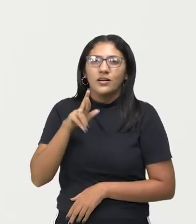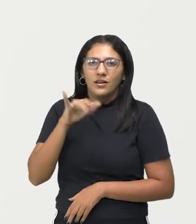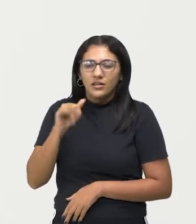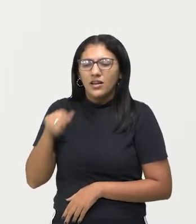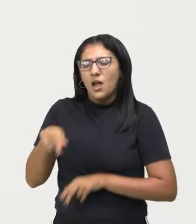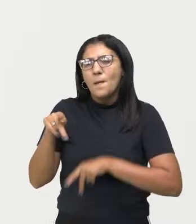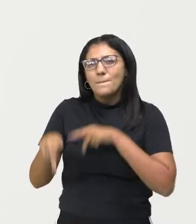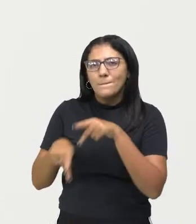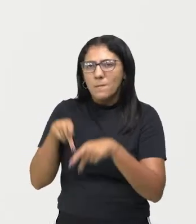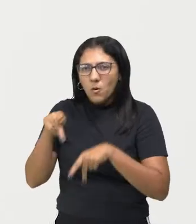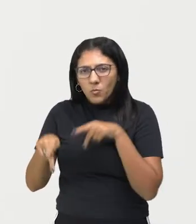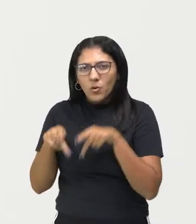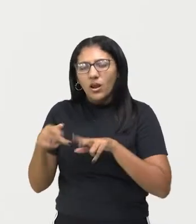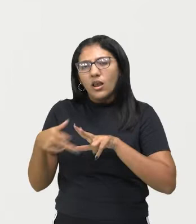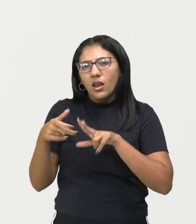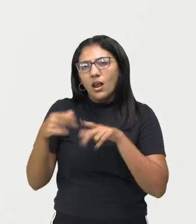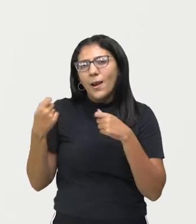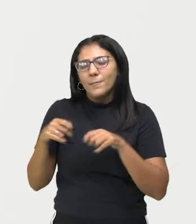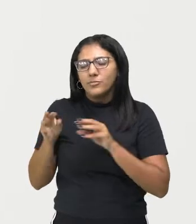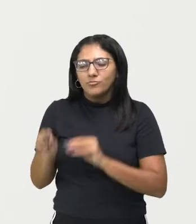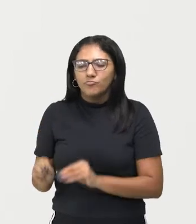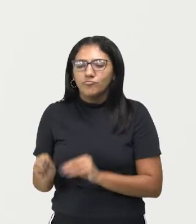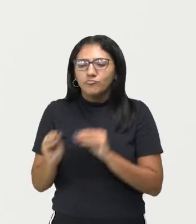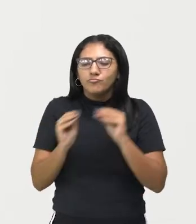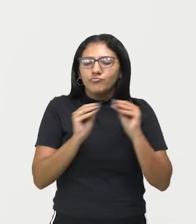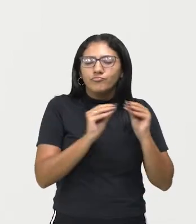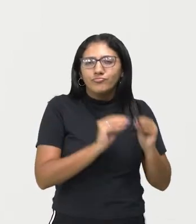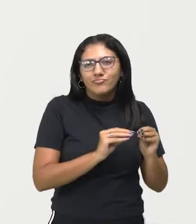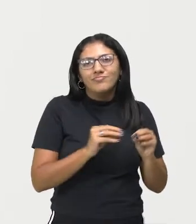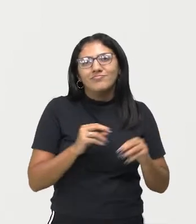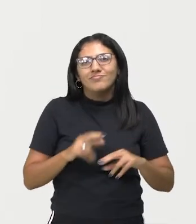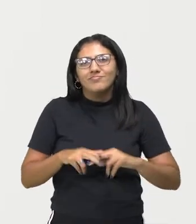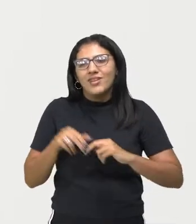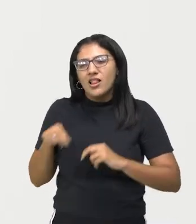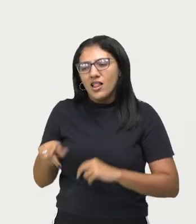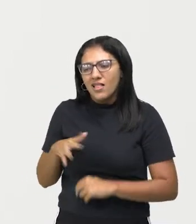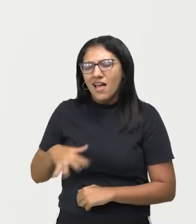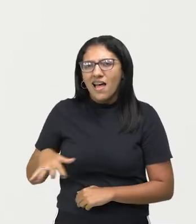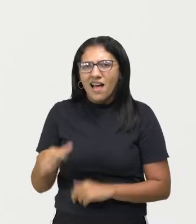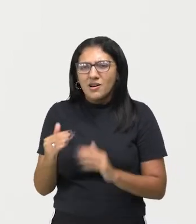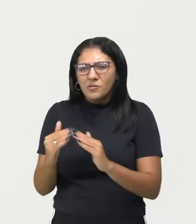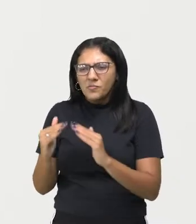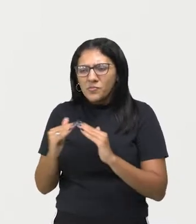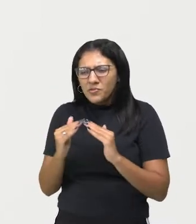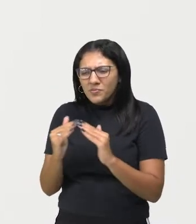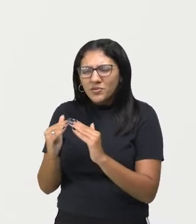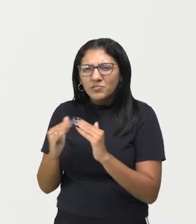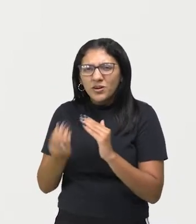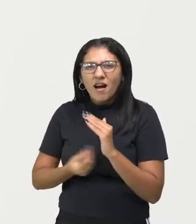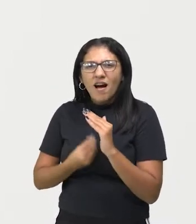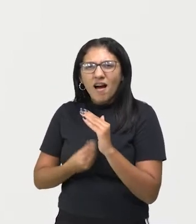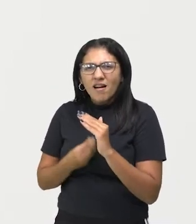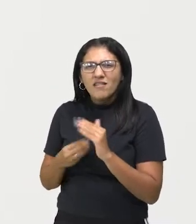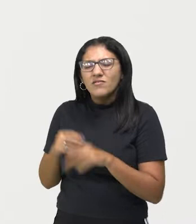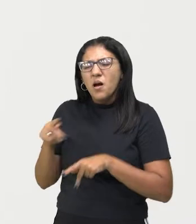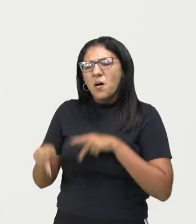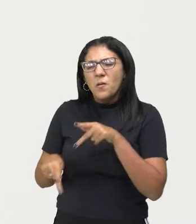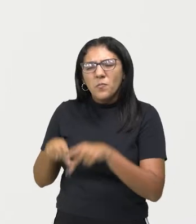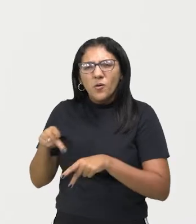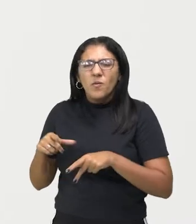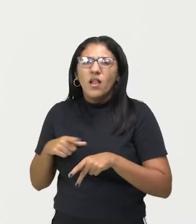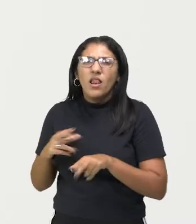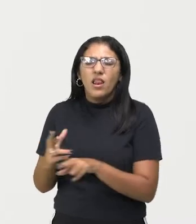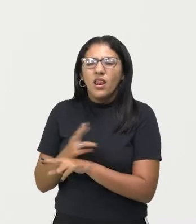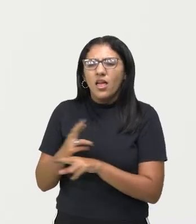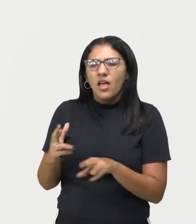indígena teve que ser removida porque a área na qual eles estavam instalados, na qual eles já tinham alguma